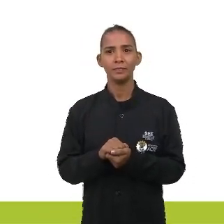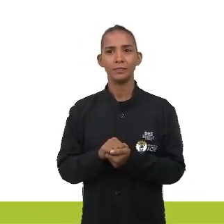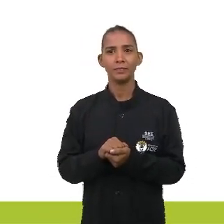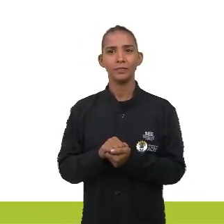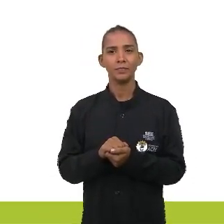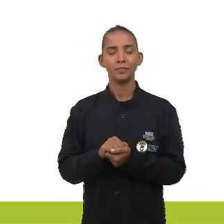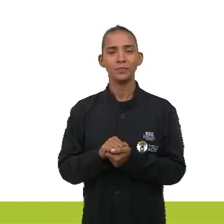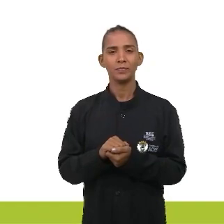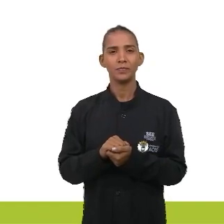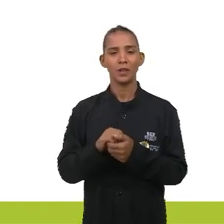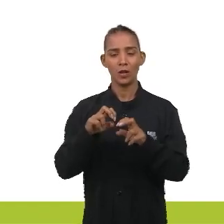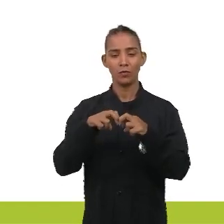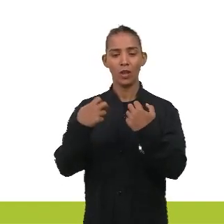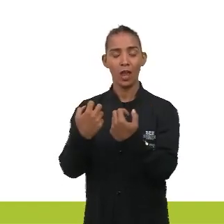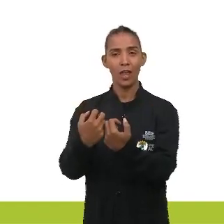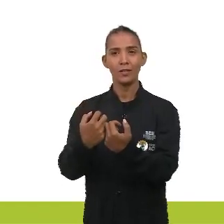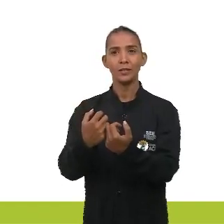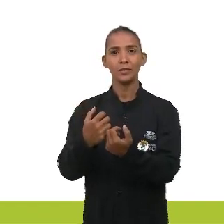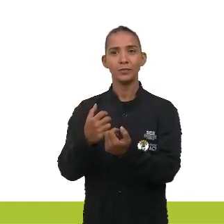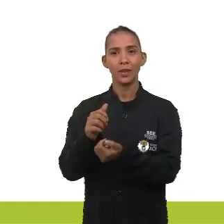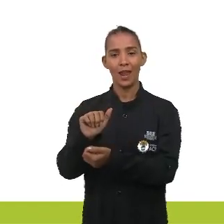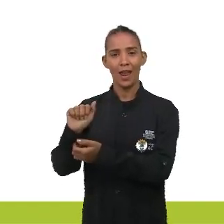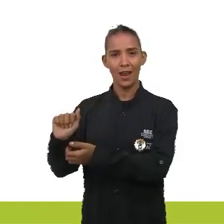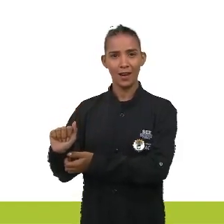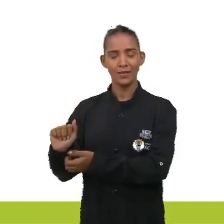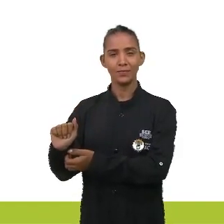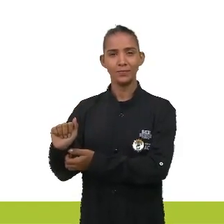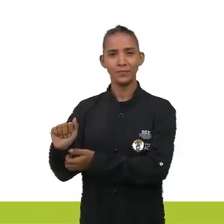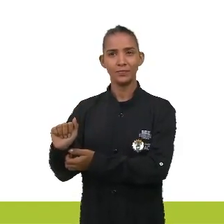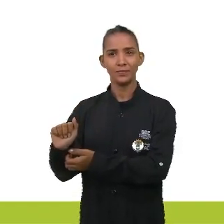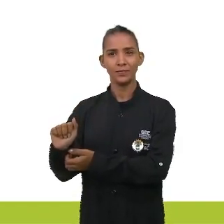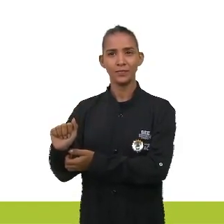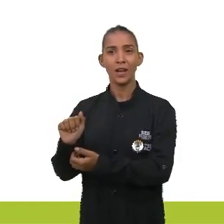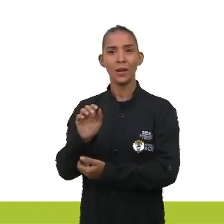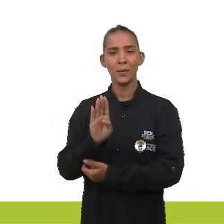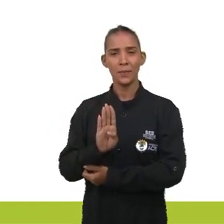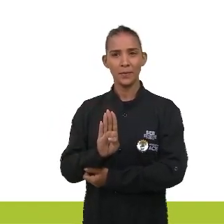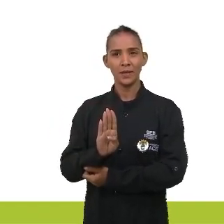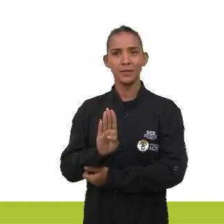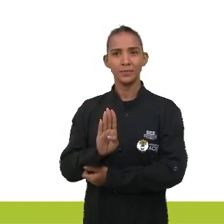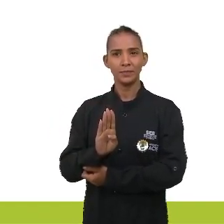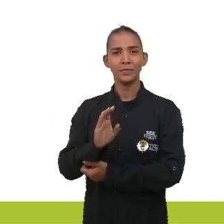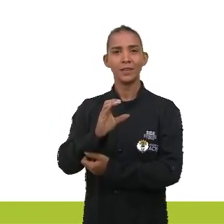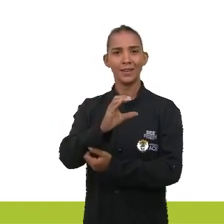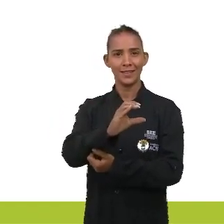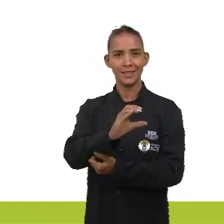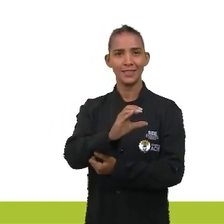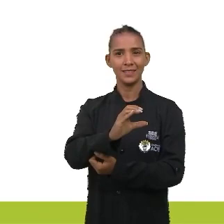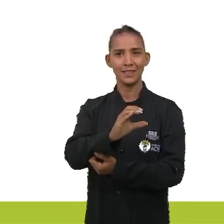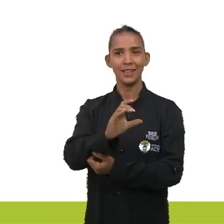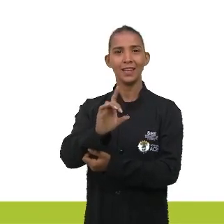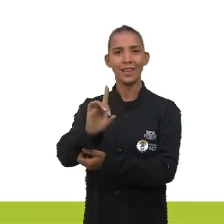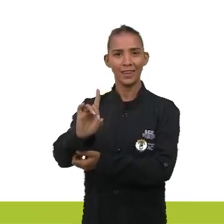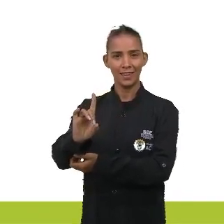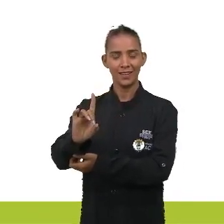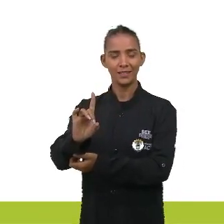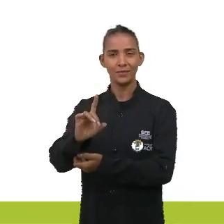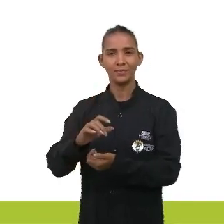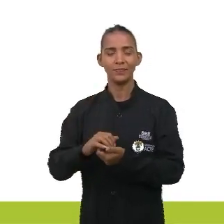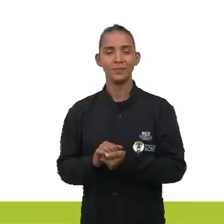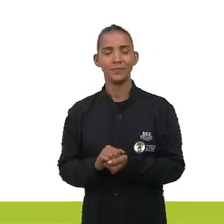Digamos que a pessoa A esteja aqui, a B esteja aqui, a C esteja aqui e a D esteja